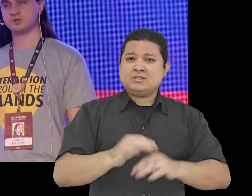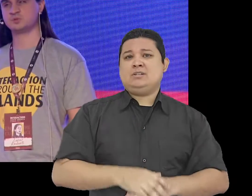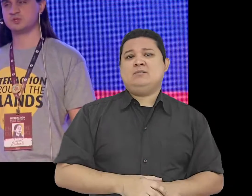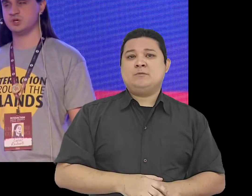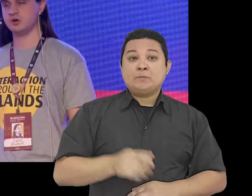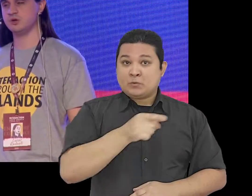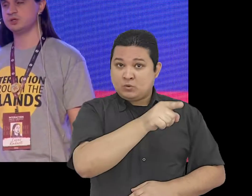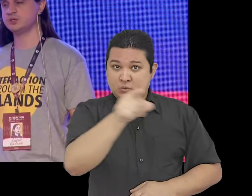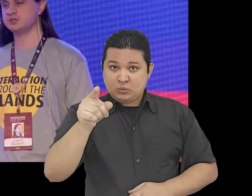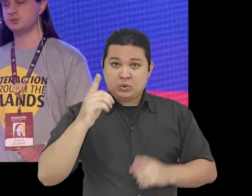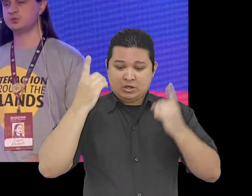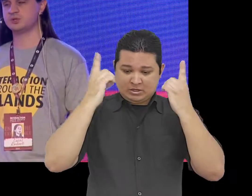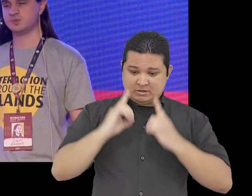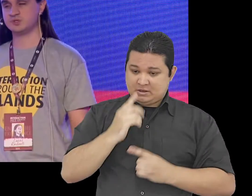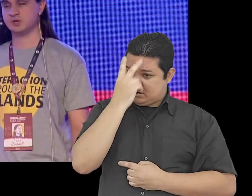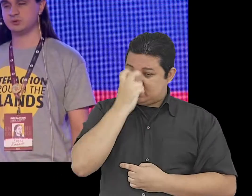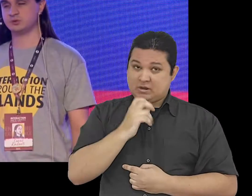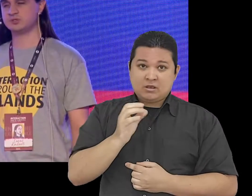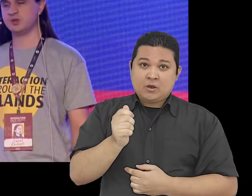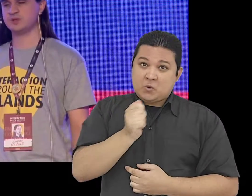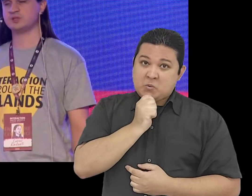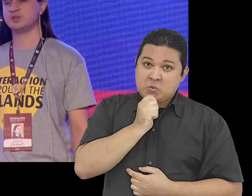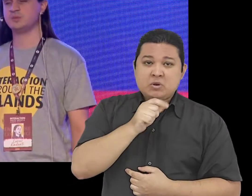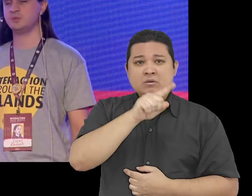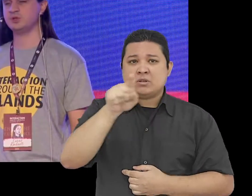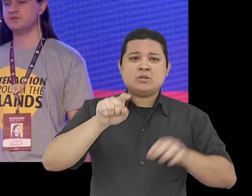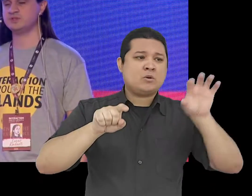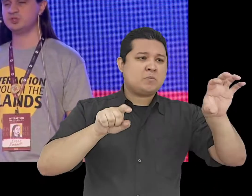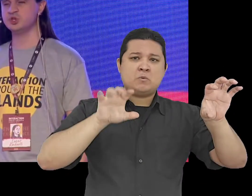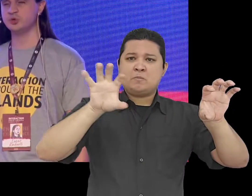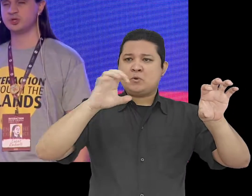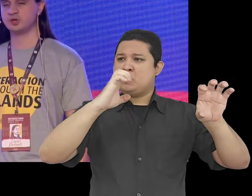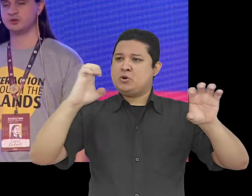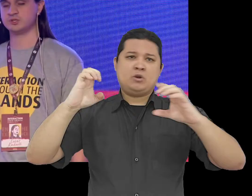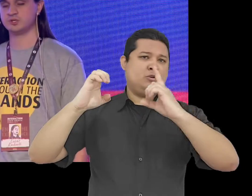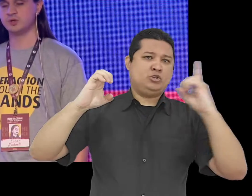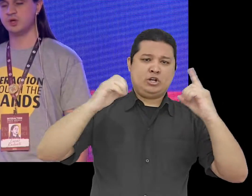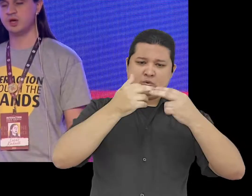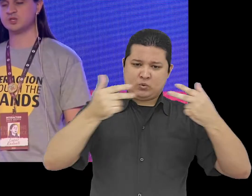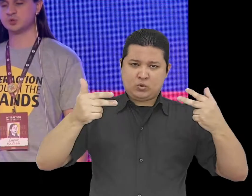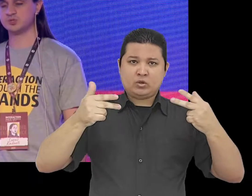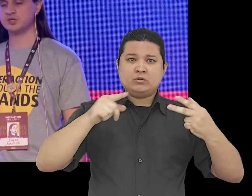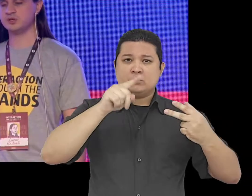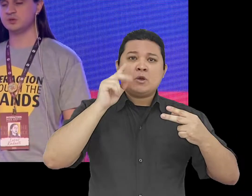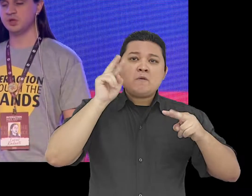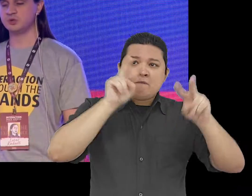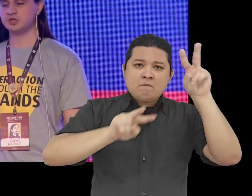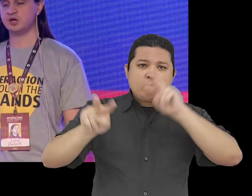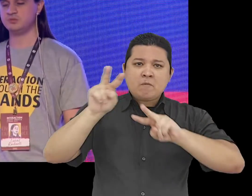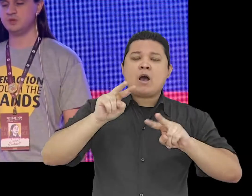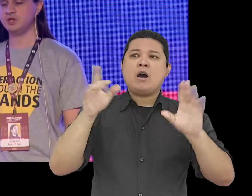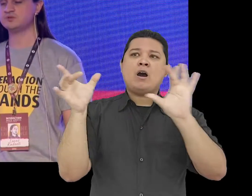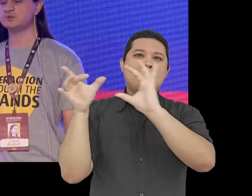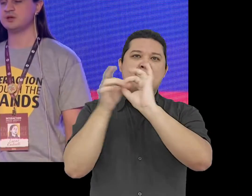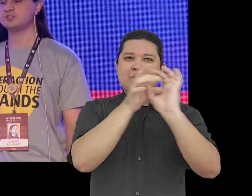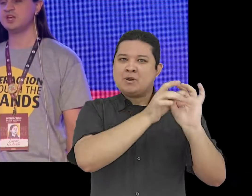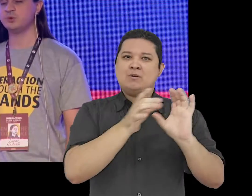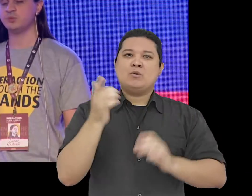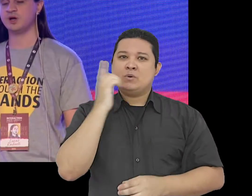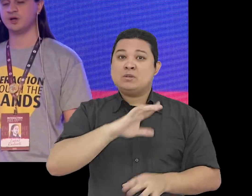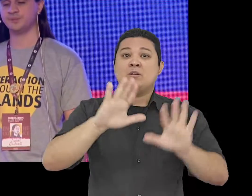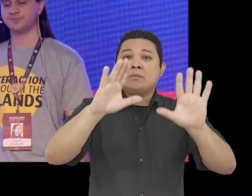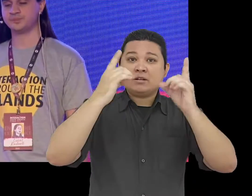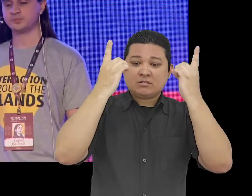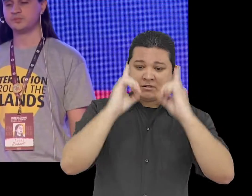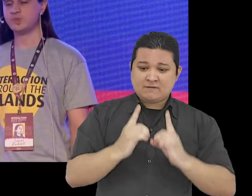da informação espacial, da distribuição espacial dos elementos na tela para poder fazer sentido do que está acontecendo. As pessoas que não enxergam, elas vão usar